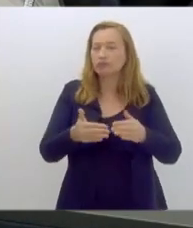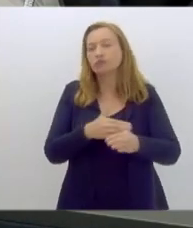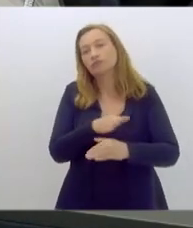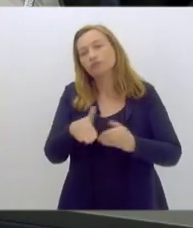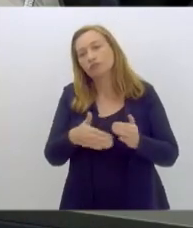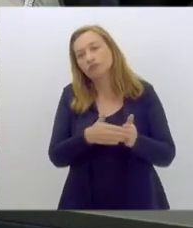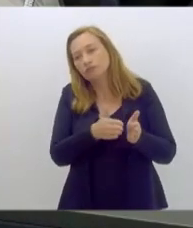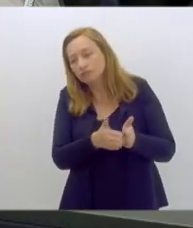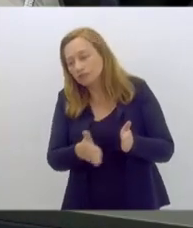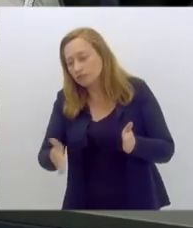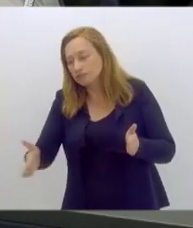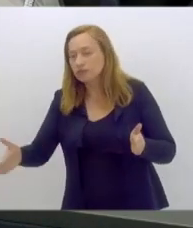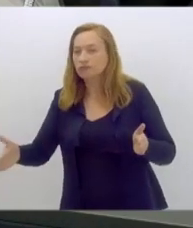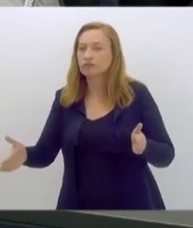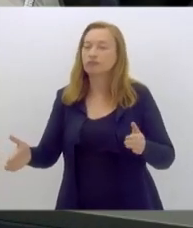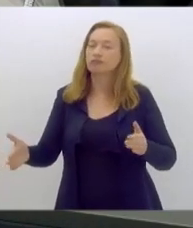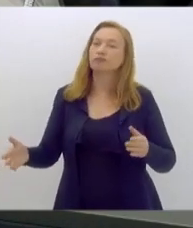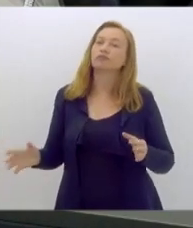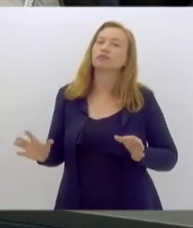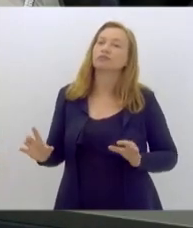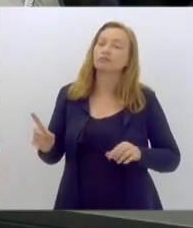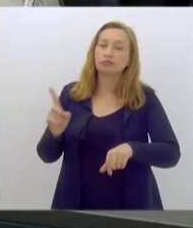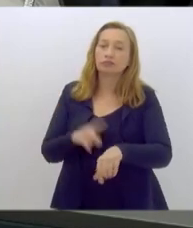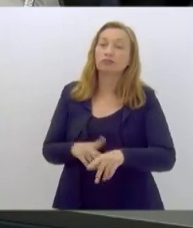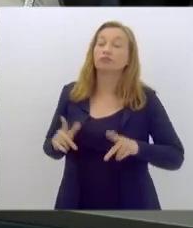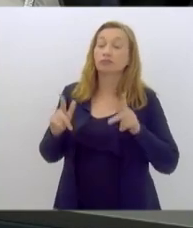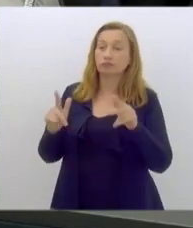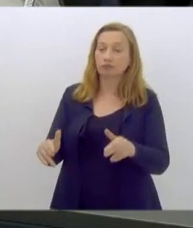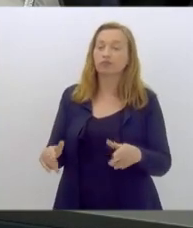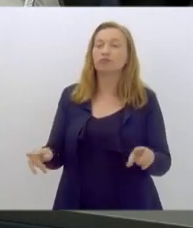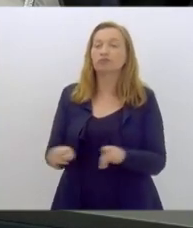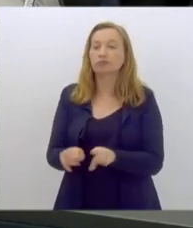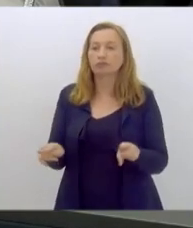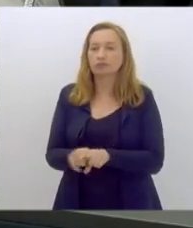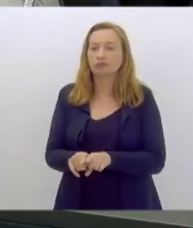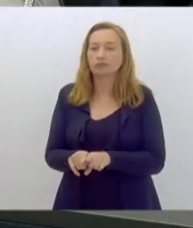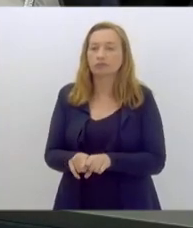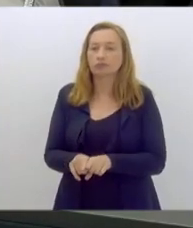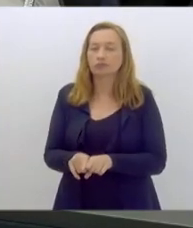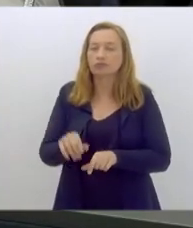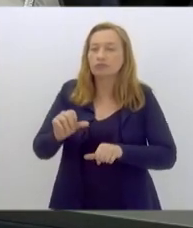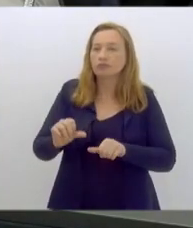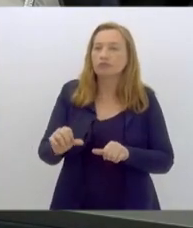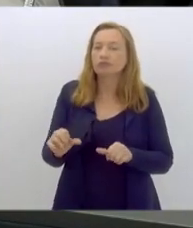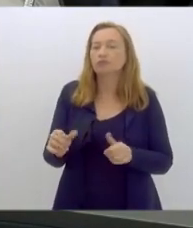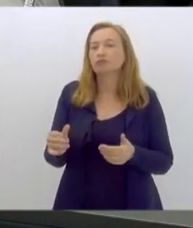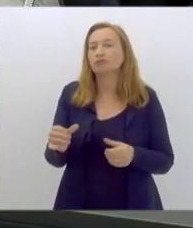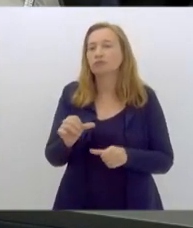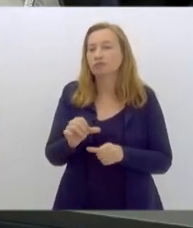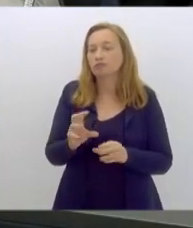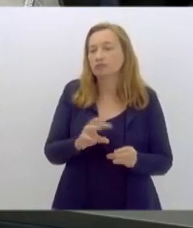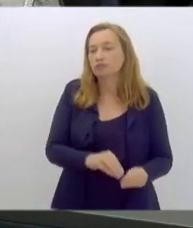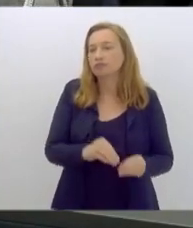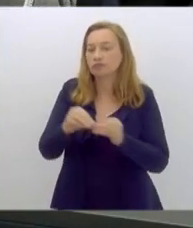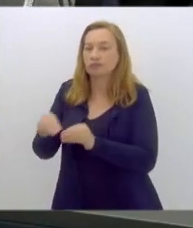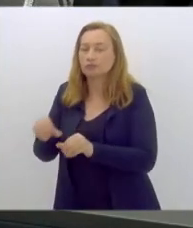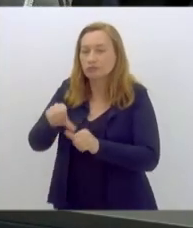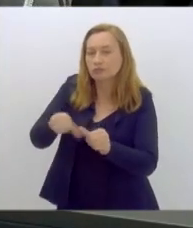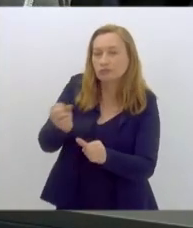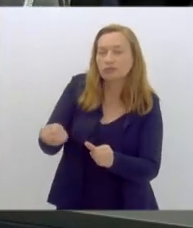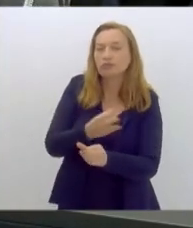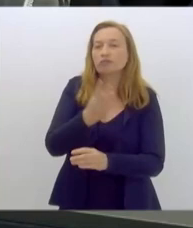de sustentabilidade ao mesmo tempo que também perpassa por uma transversalidade de inovação